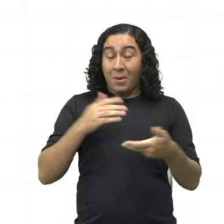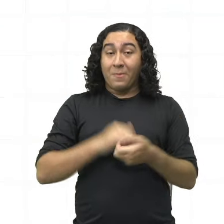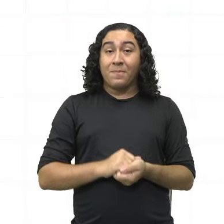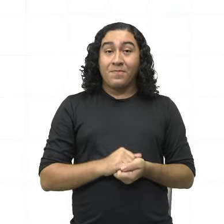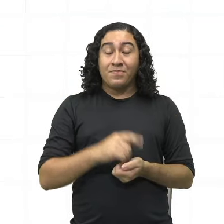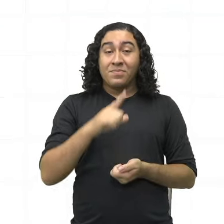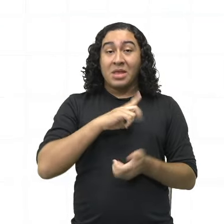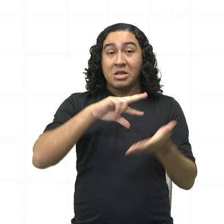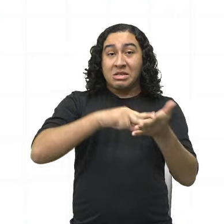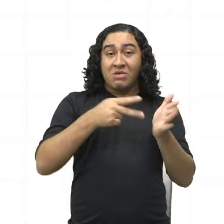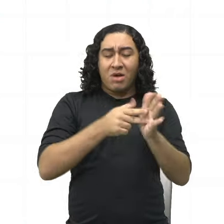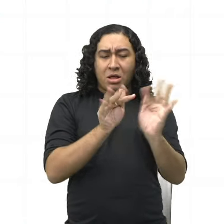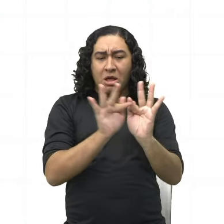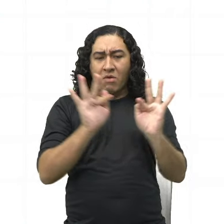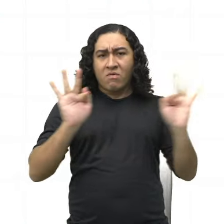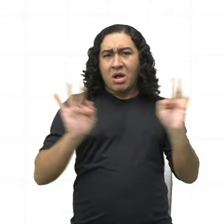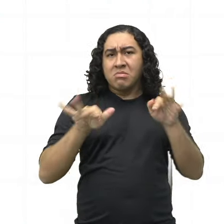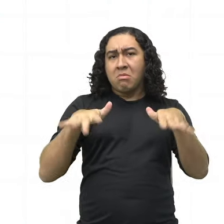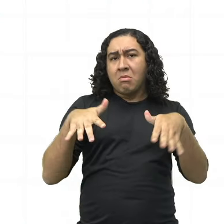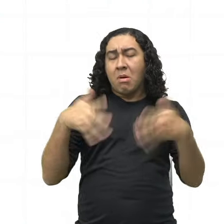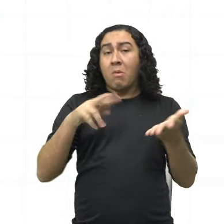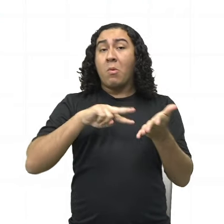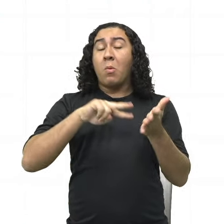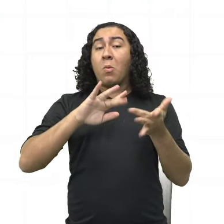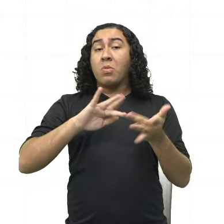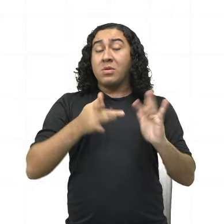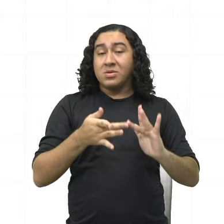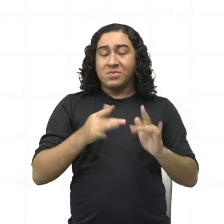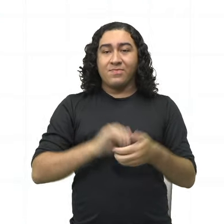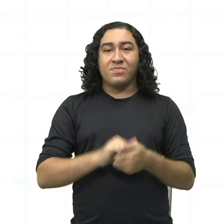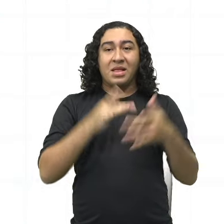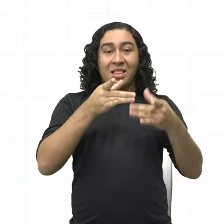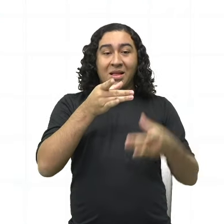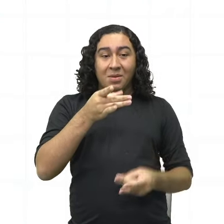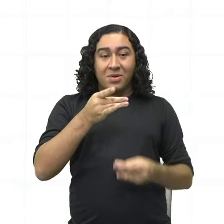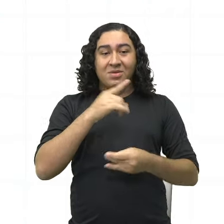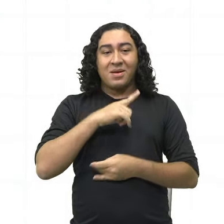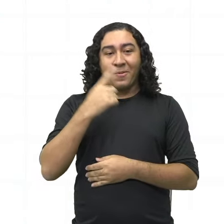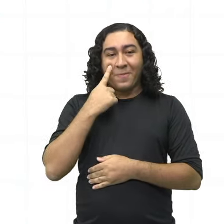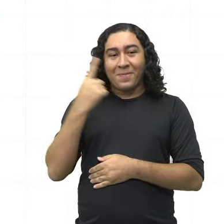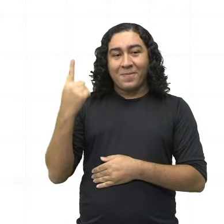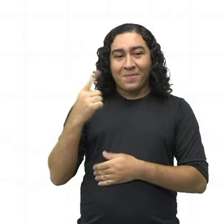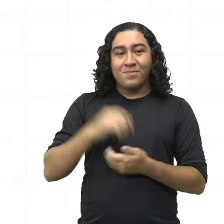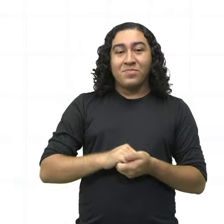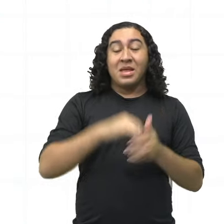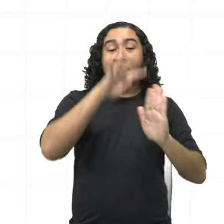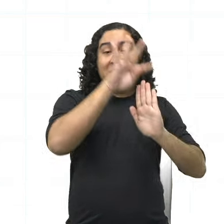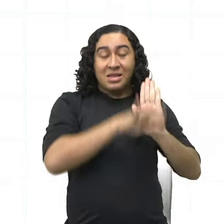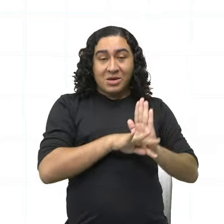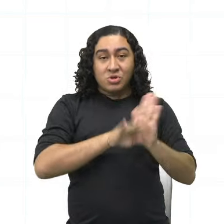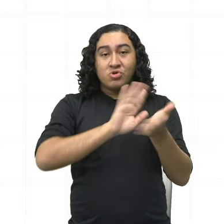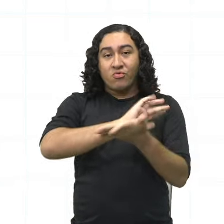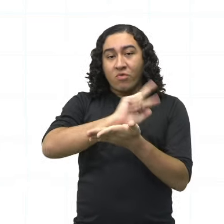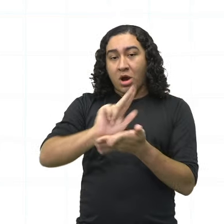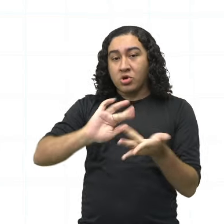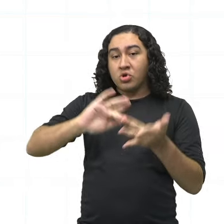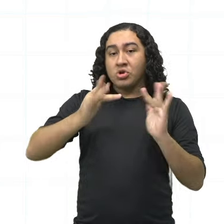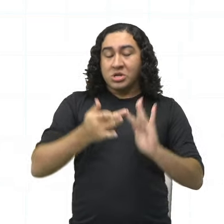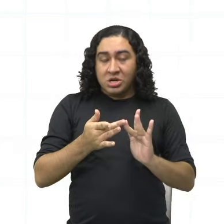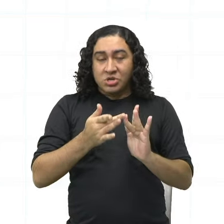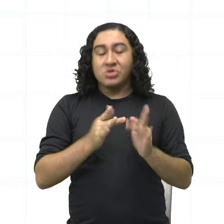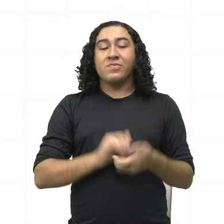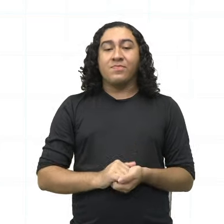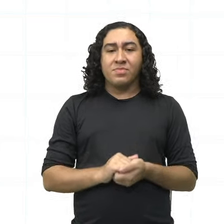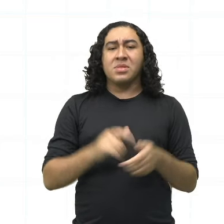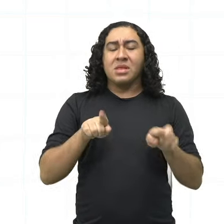temos efeitos de sentido e como detalhamento, nós vamos ver aí os textos multissemióticos, humor